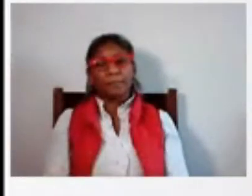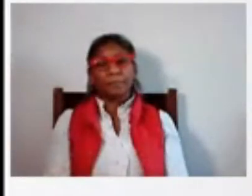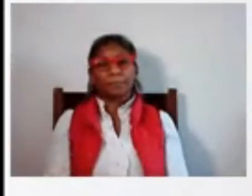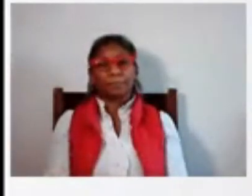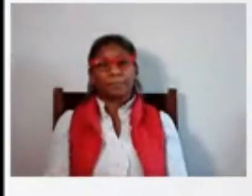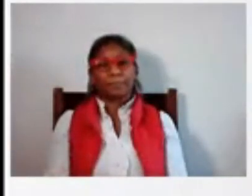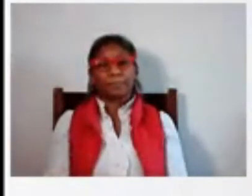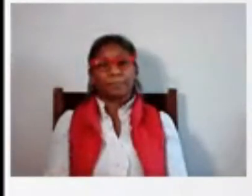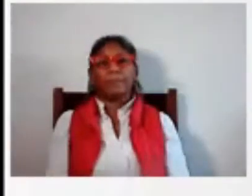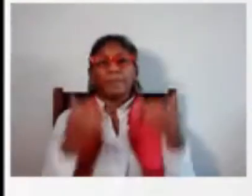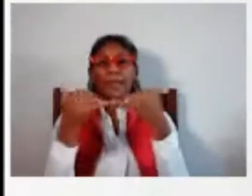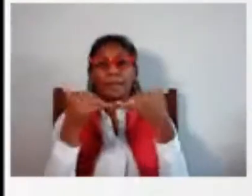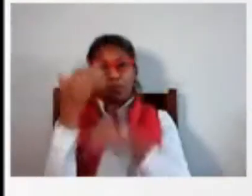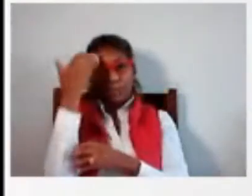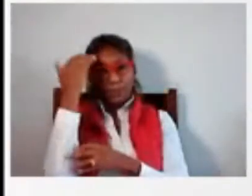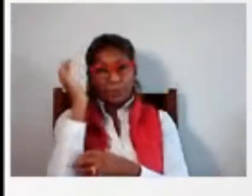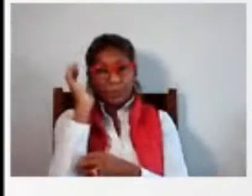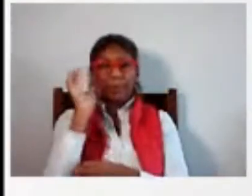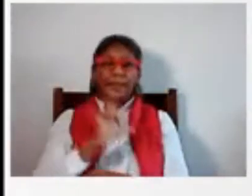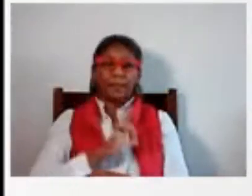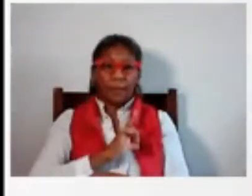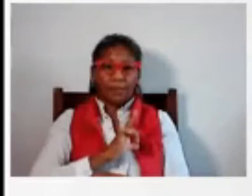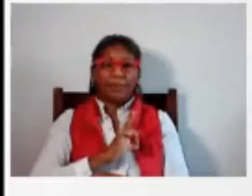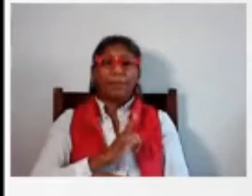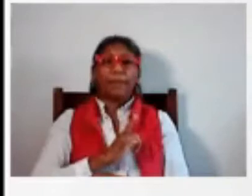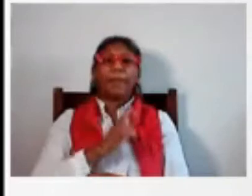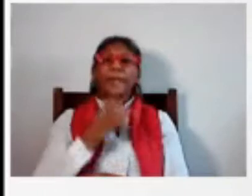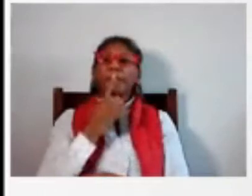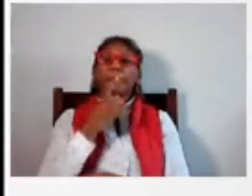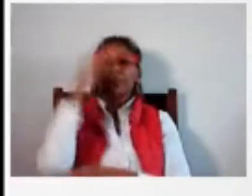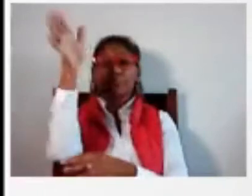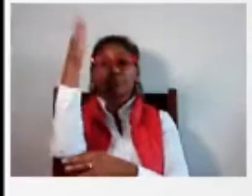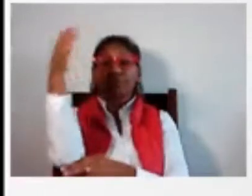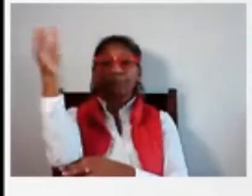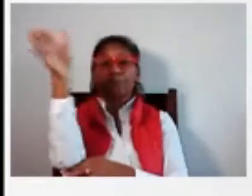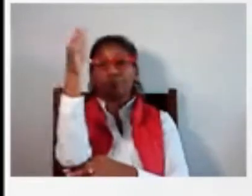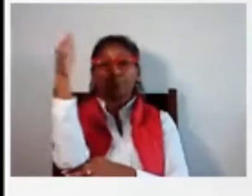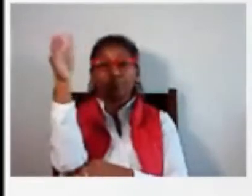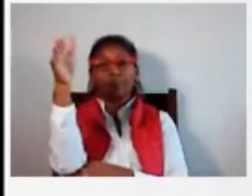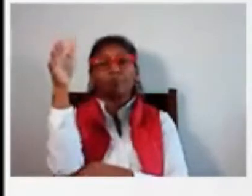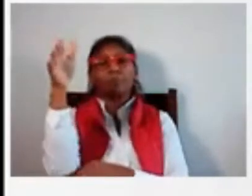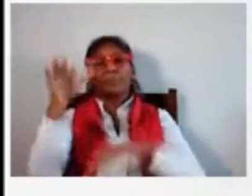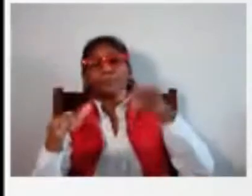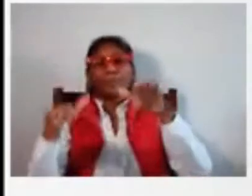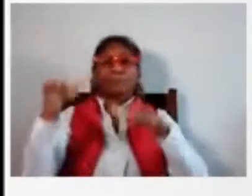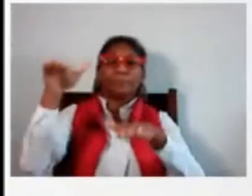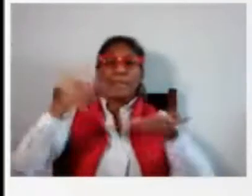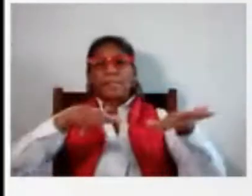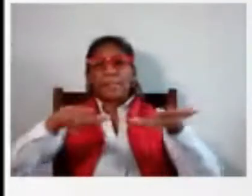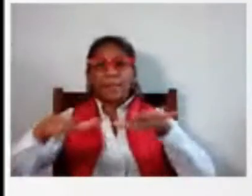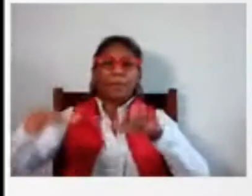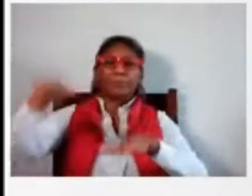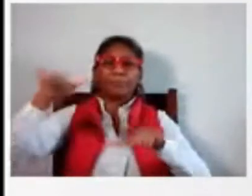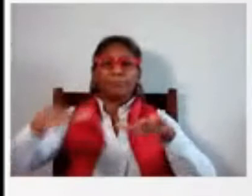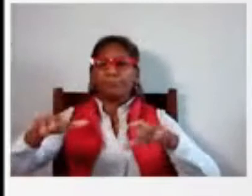Por exemplo, Santa Maria teve bandeira vermelha, porque apresentou variação semanal de número